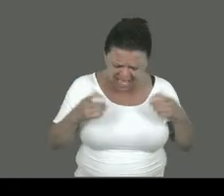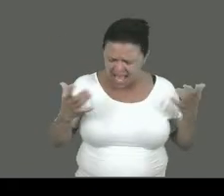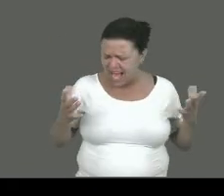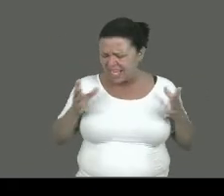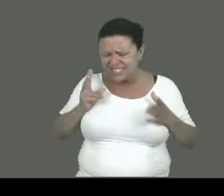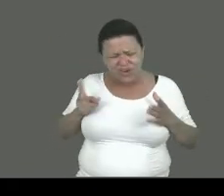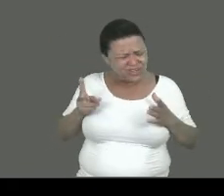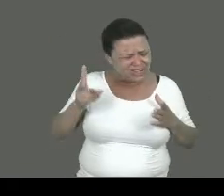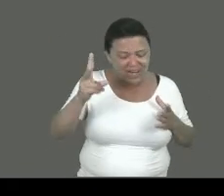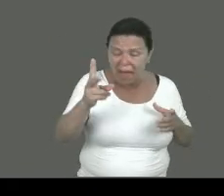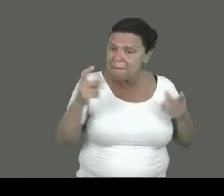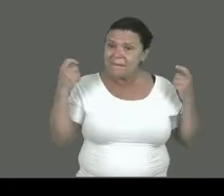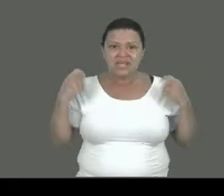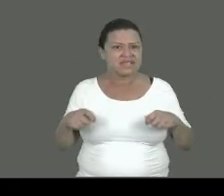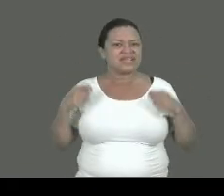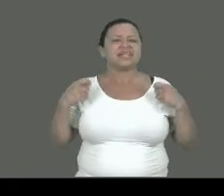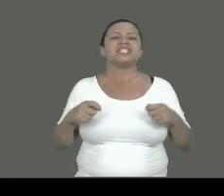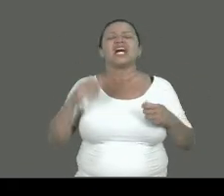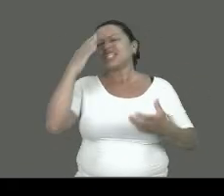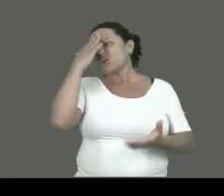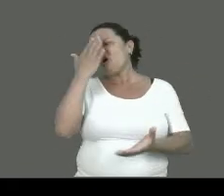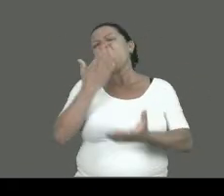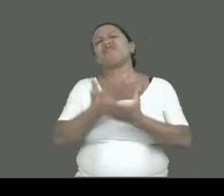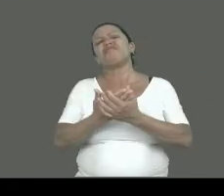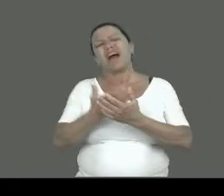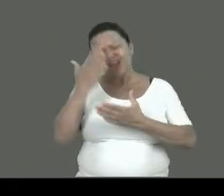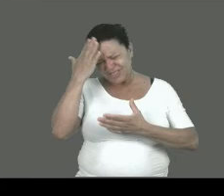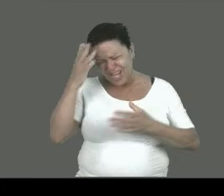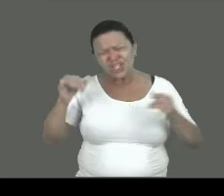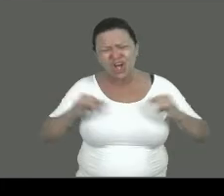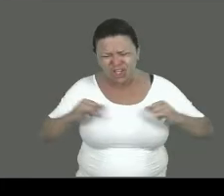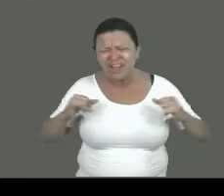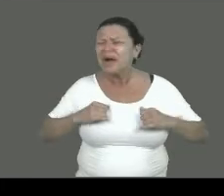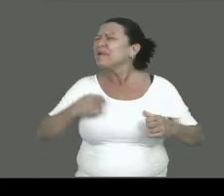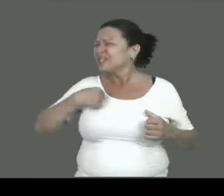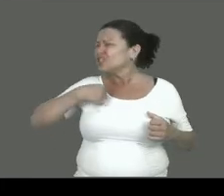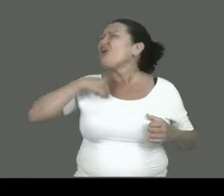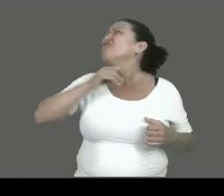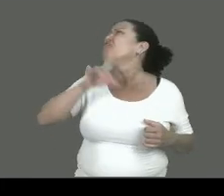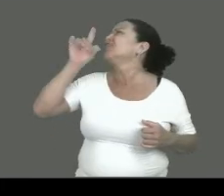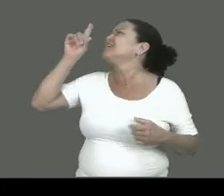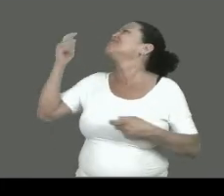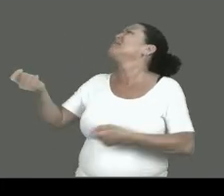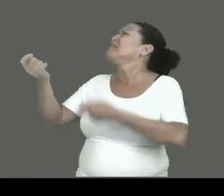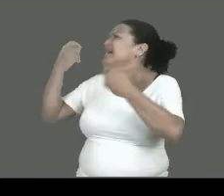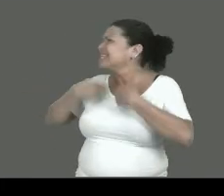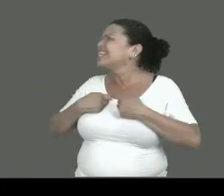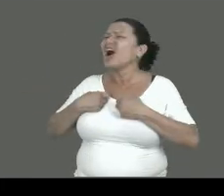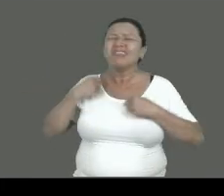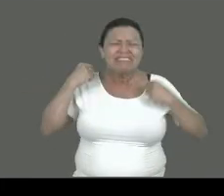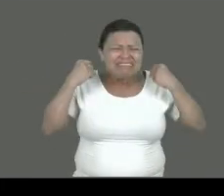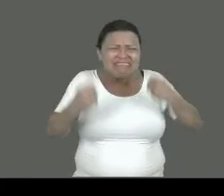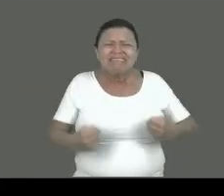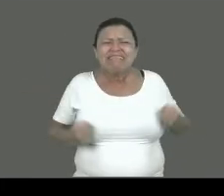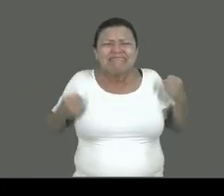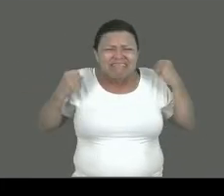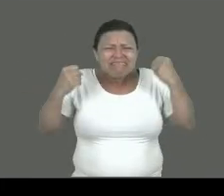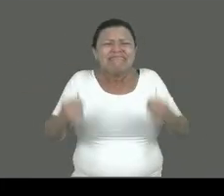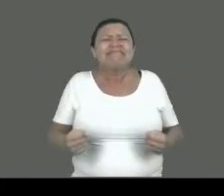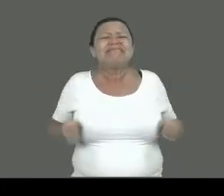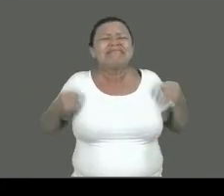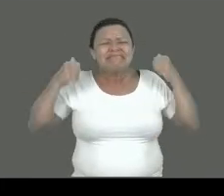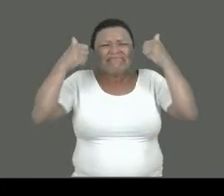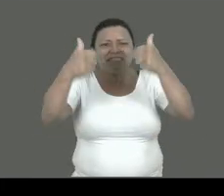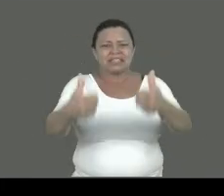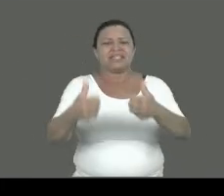em frente, de confiar naquilo que Deus lhe deu, de correr atrás de uma melhora e